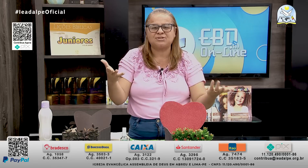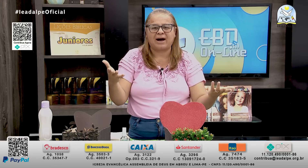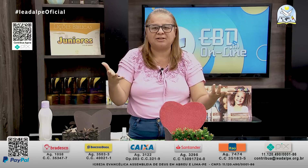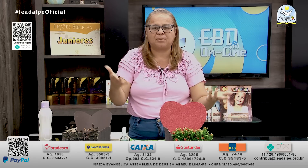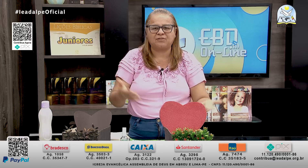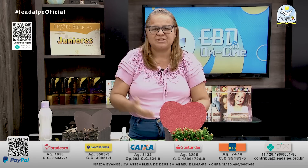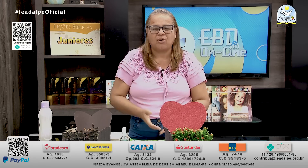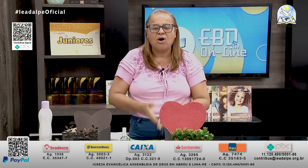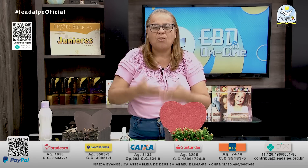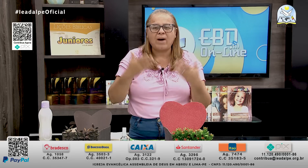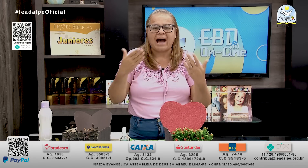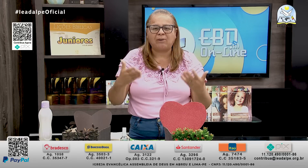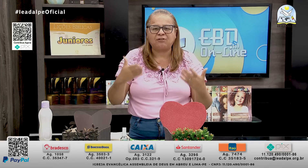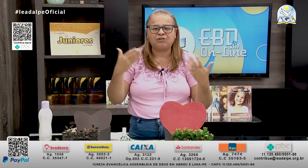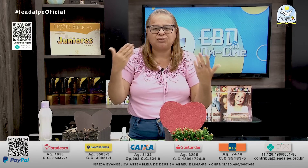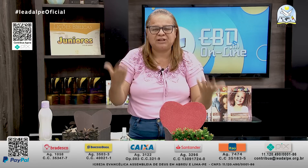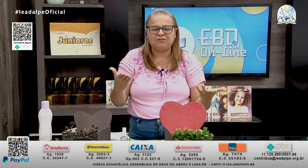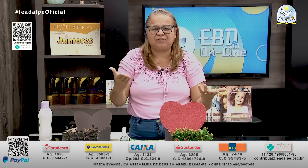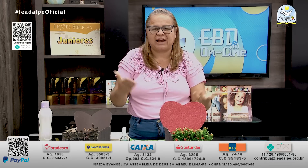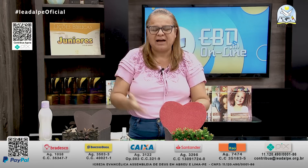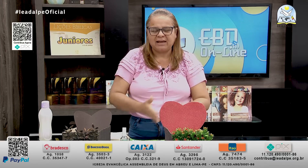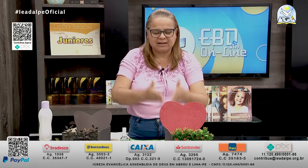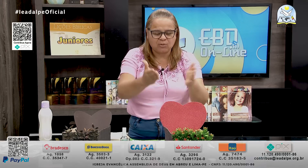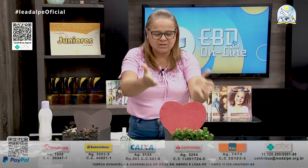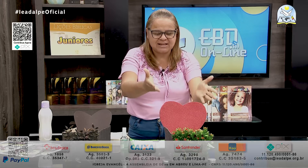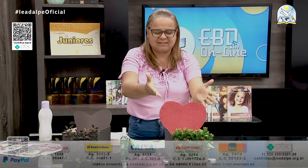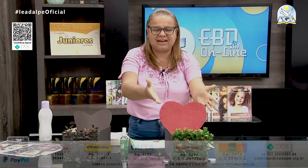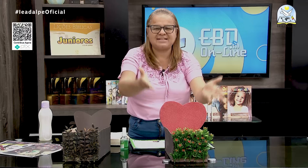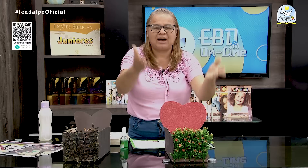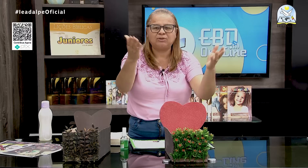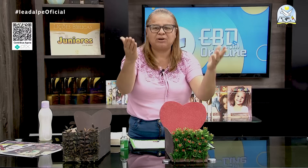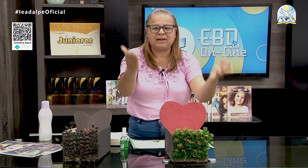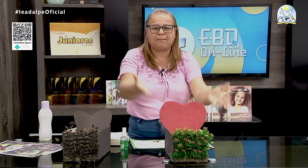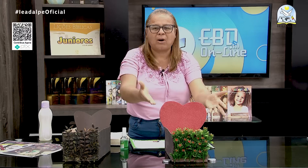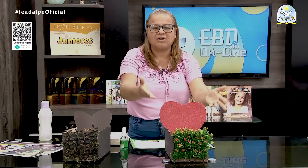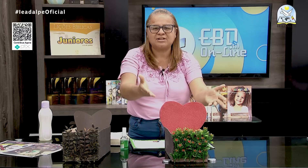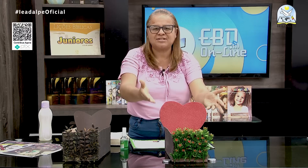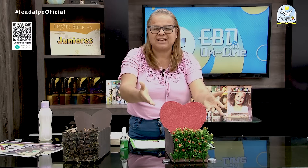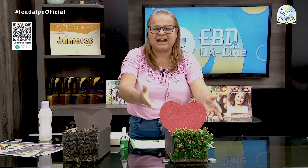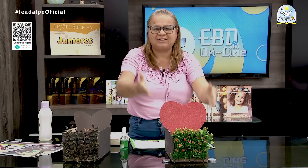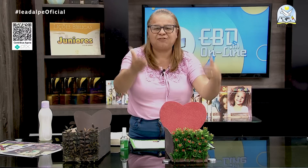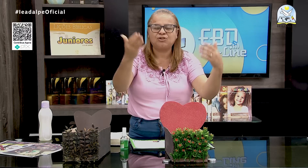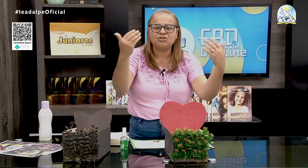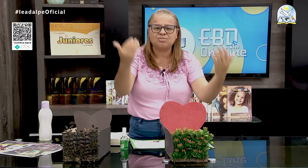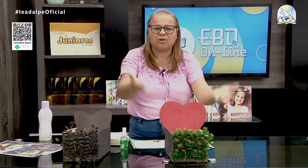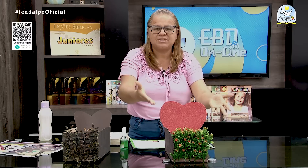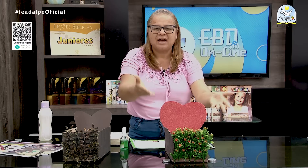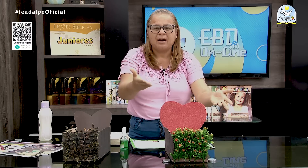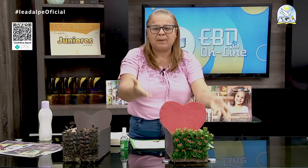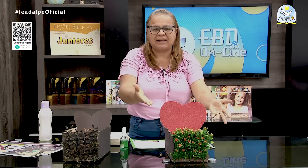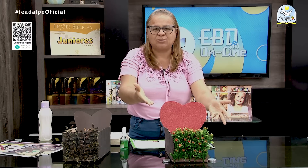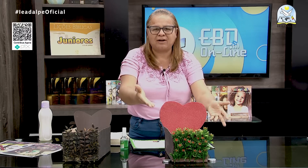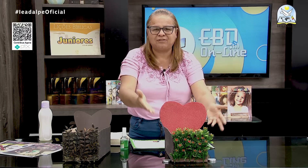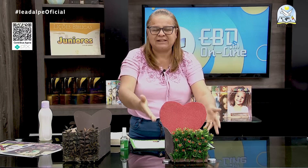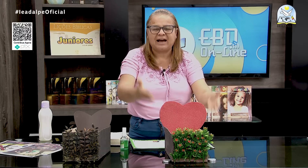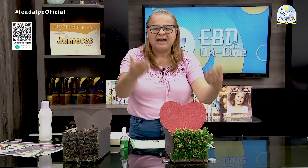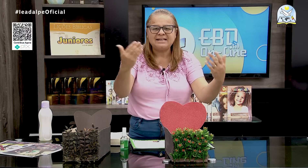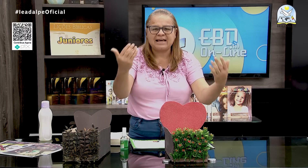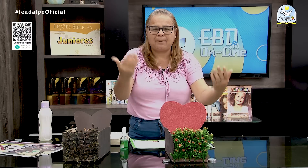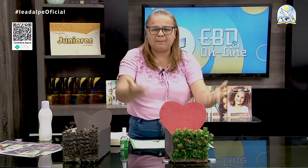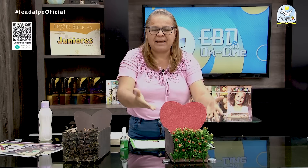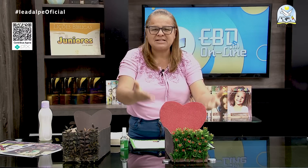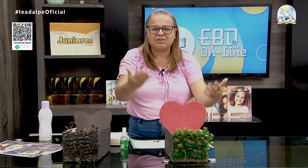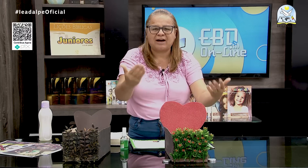abençoado Professor uma aula frutífera e com certeza o teu depósito será de Frutos Bons para tua vida